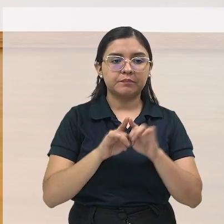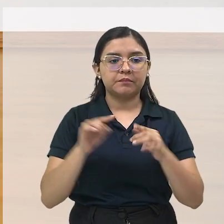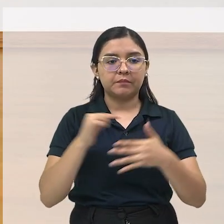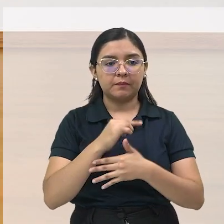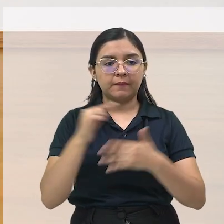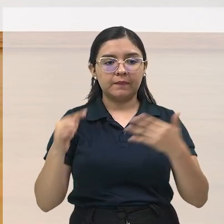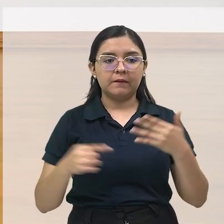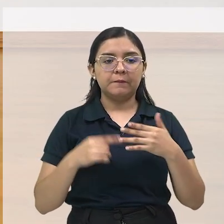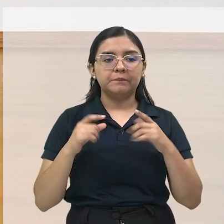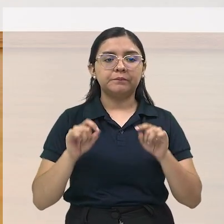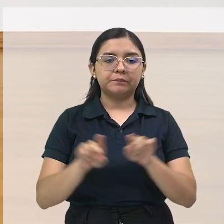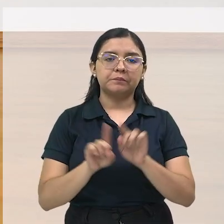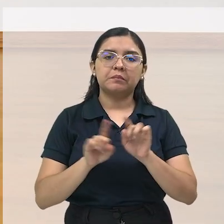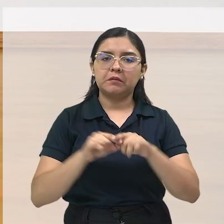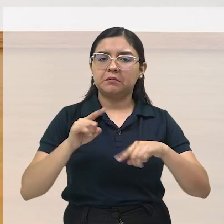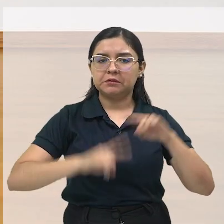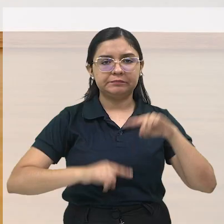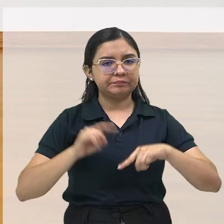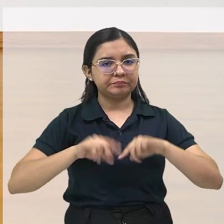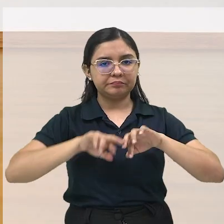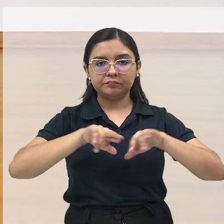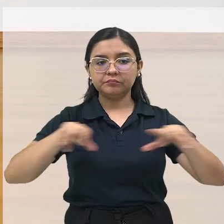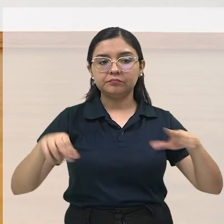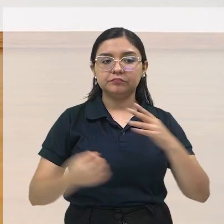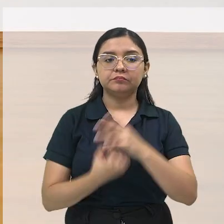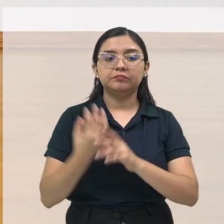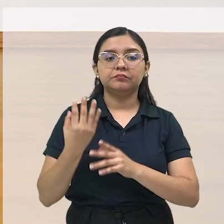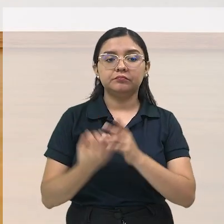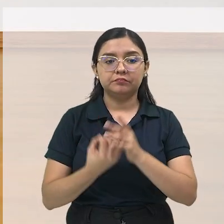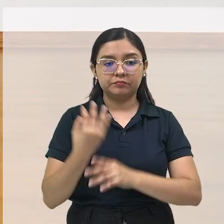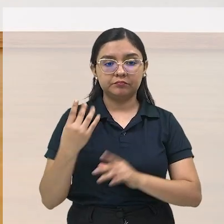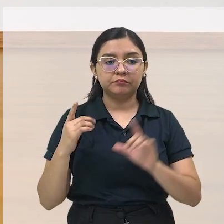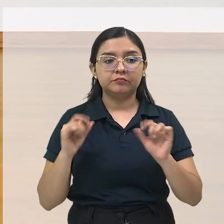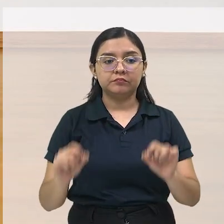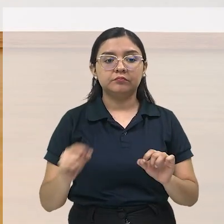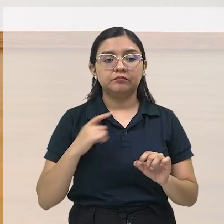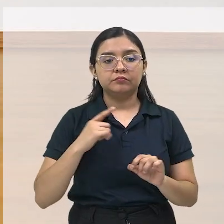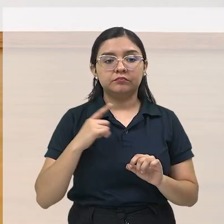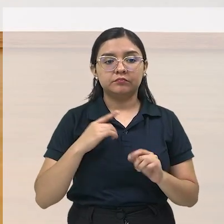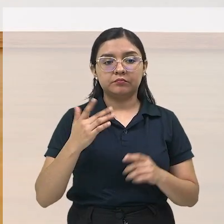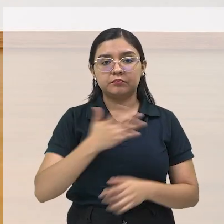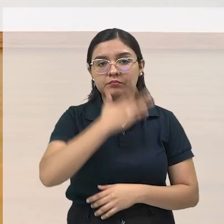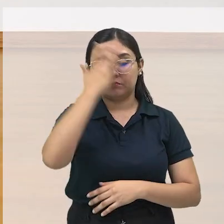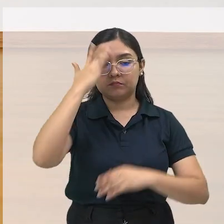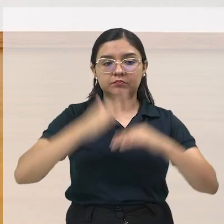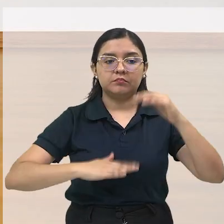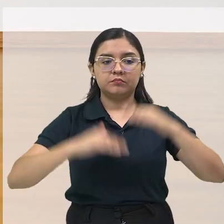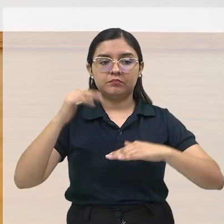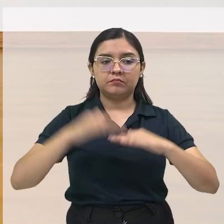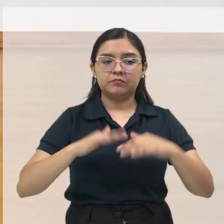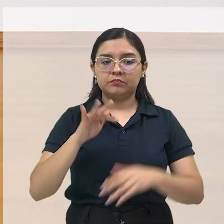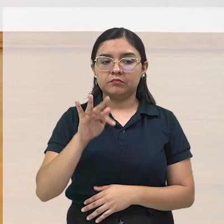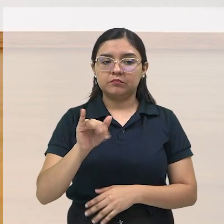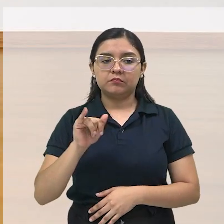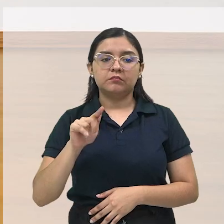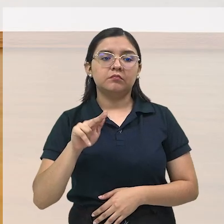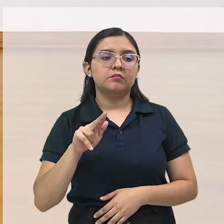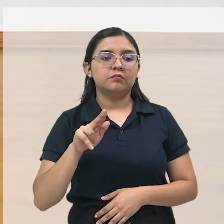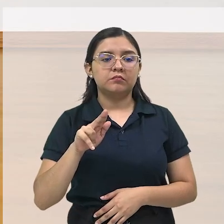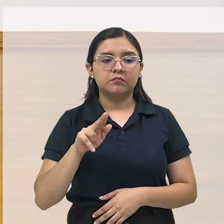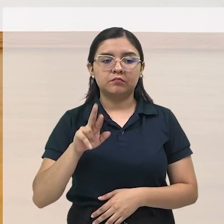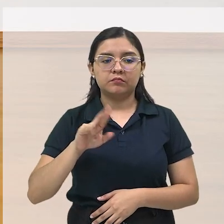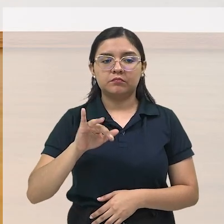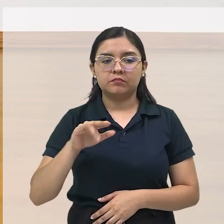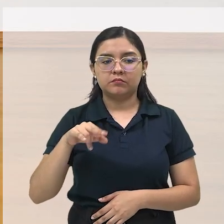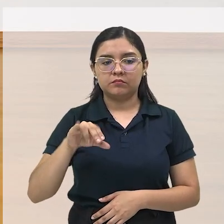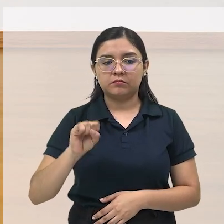de indumentária e acessórios, criado ou produzido pelo figurinista. Figurinista é aquele que